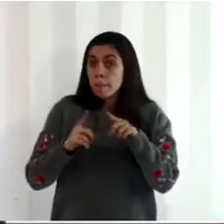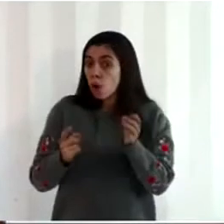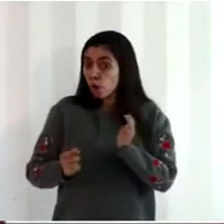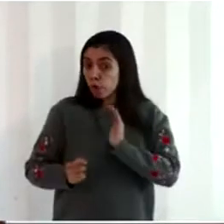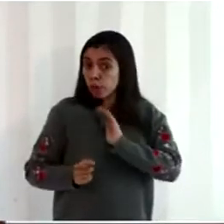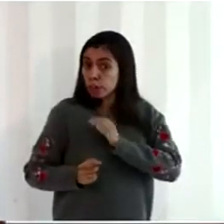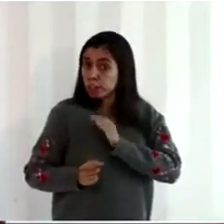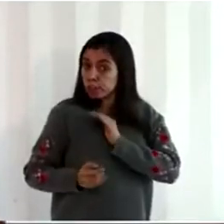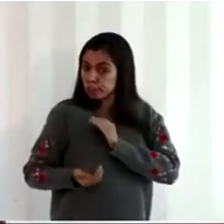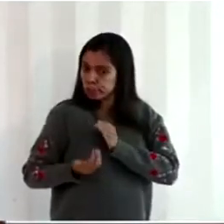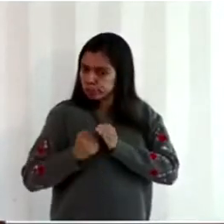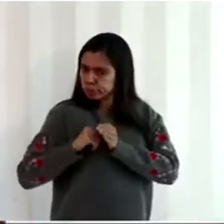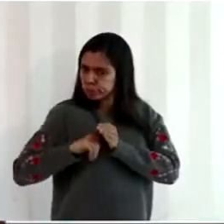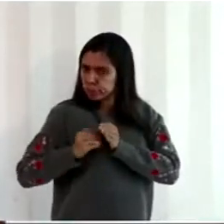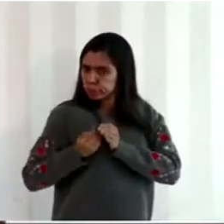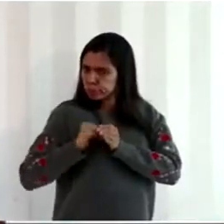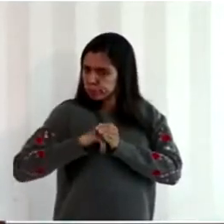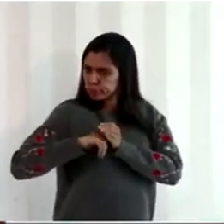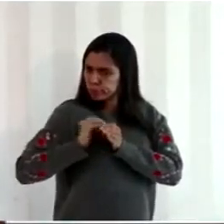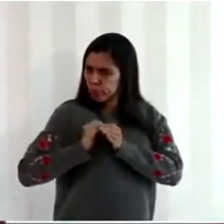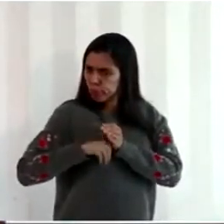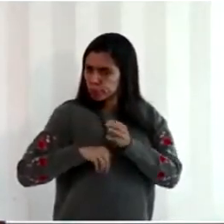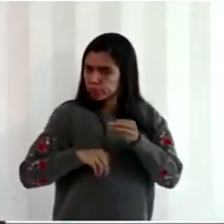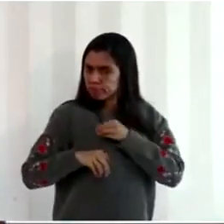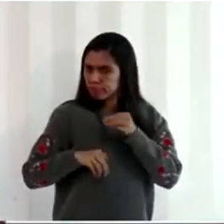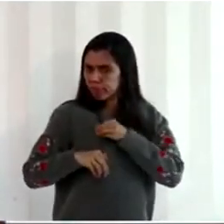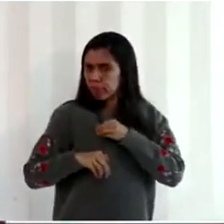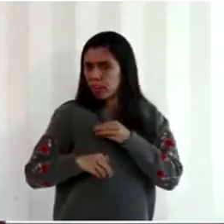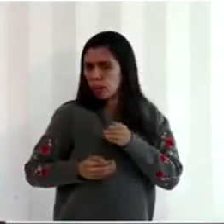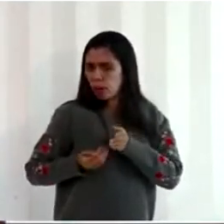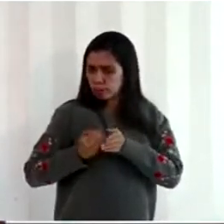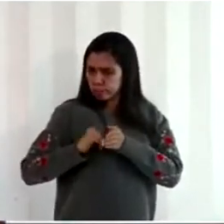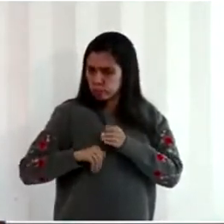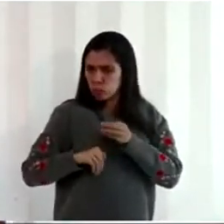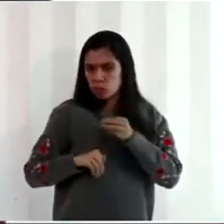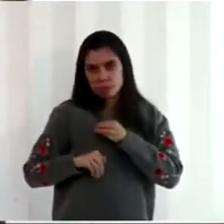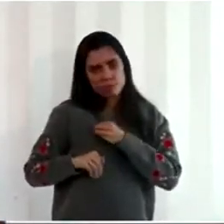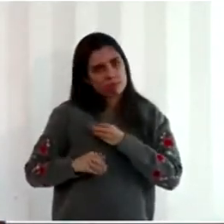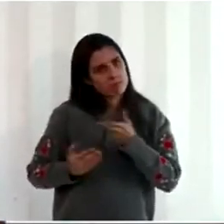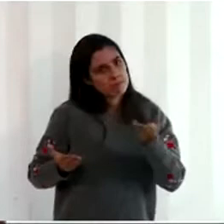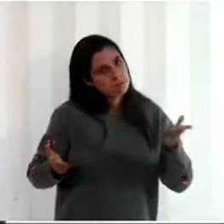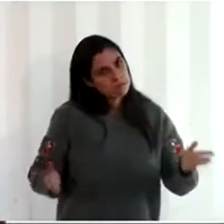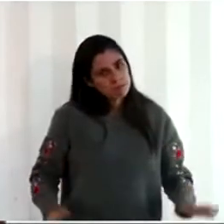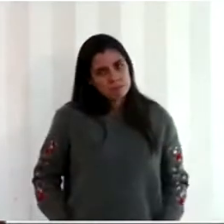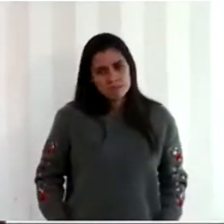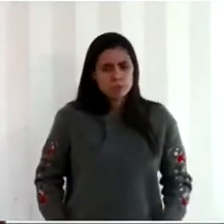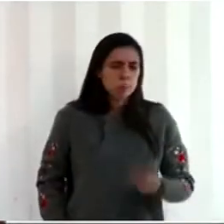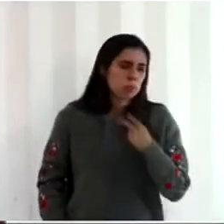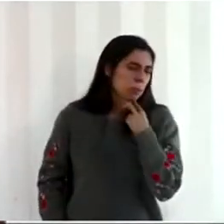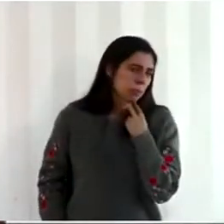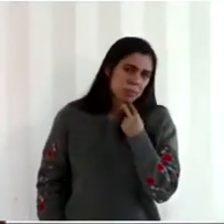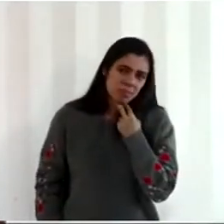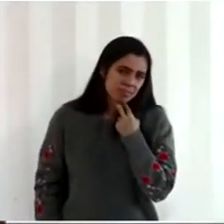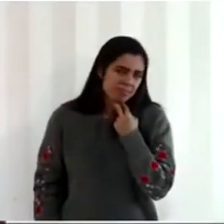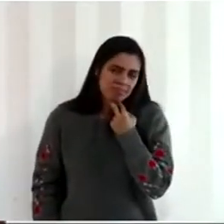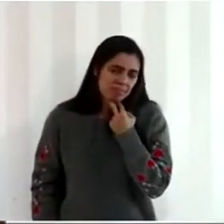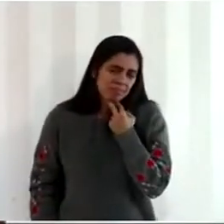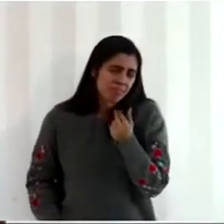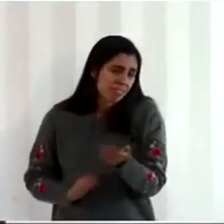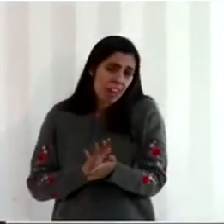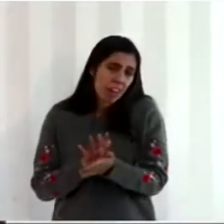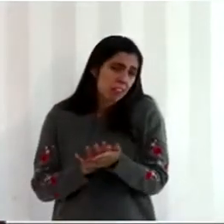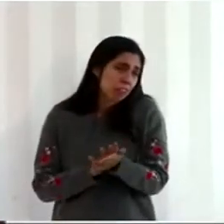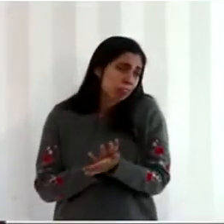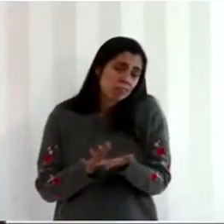fez com eles? Consumiu Nadab e Abiú com fogo também. E depois Deus fala lá para Arão assim: eu mostrarei a